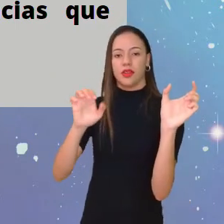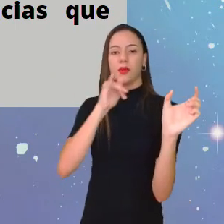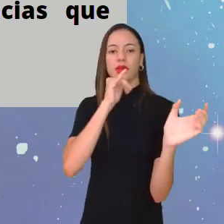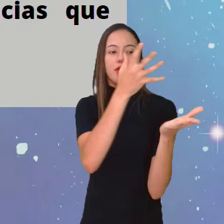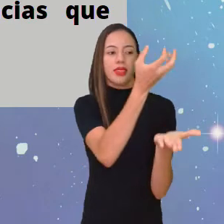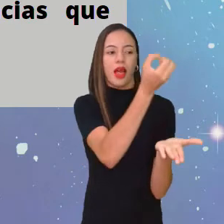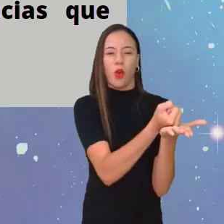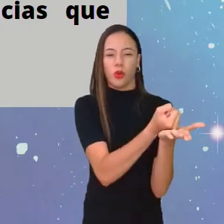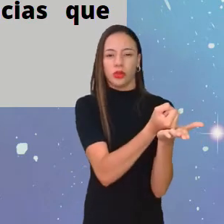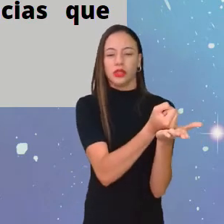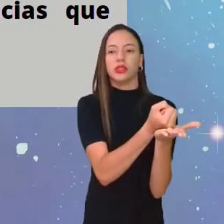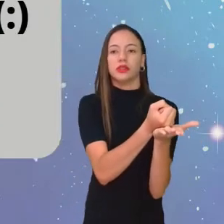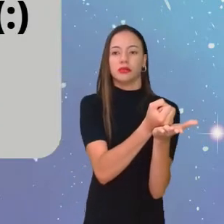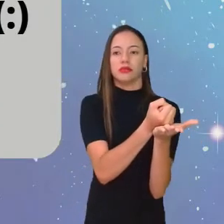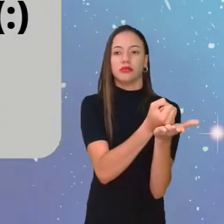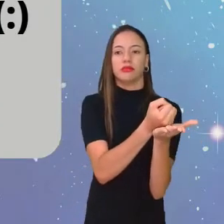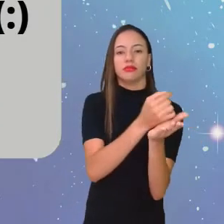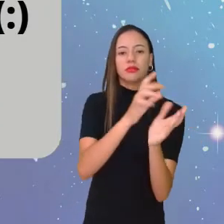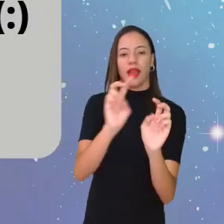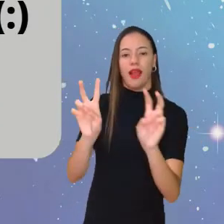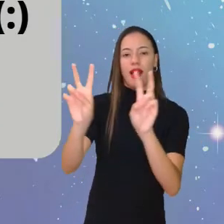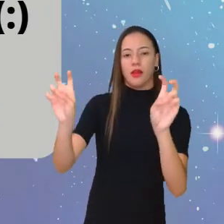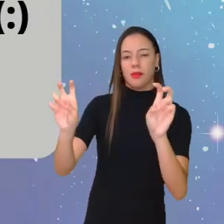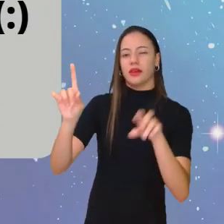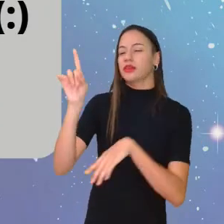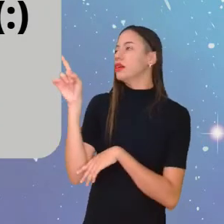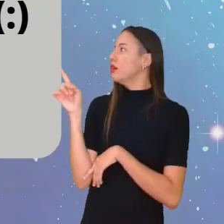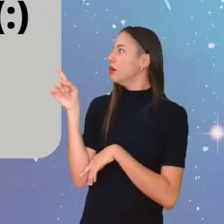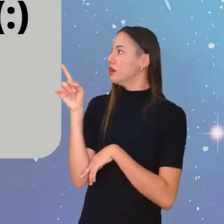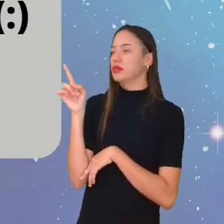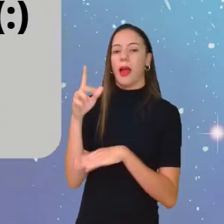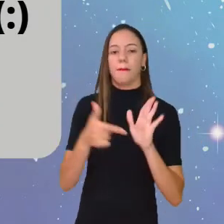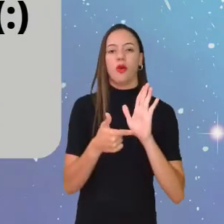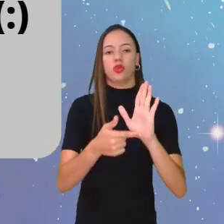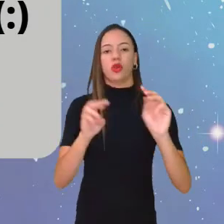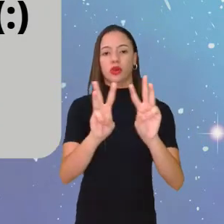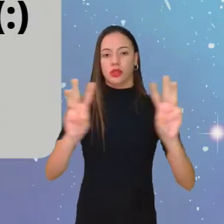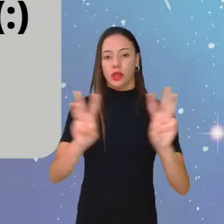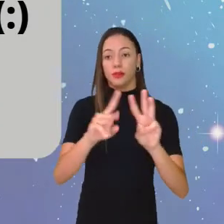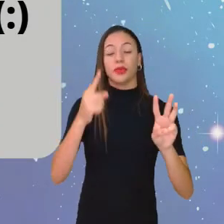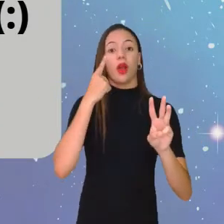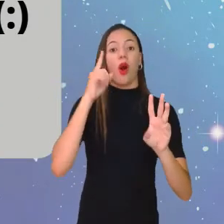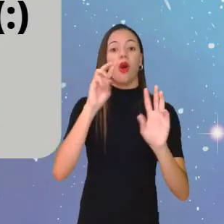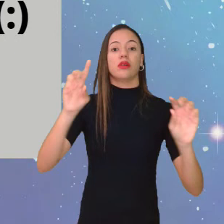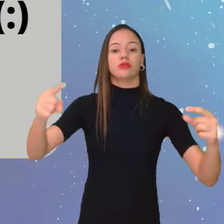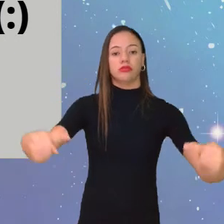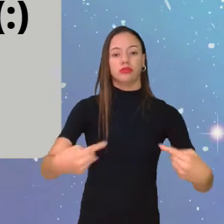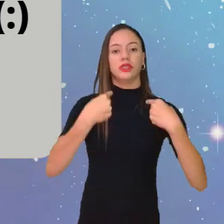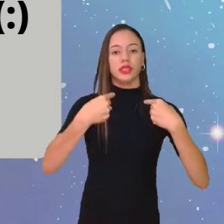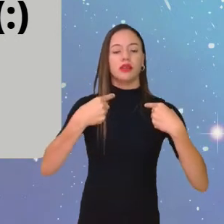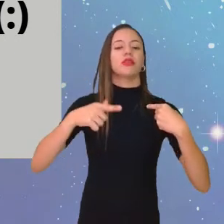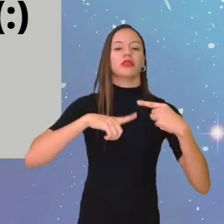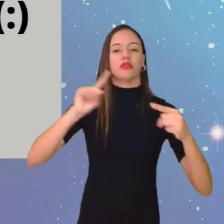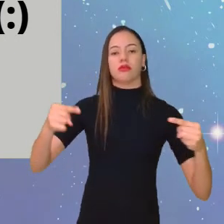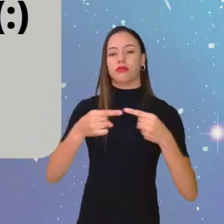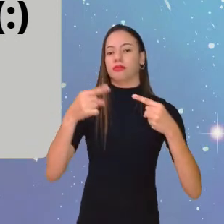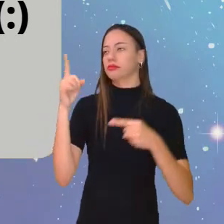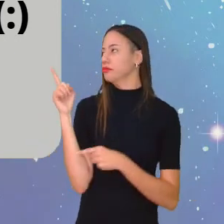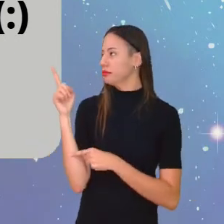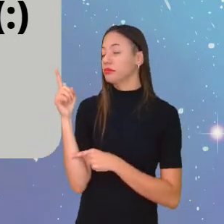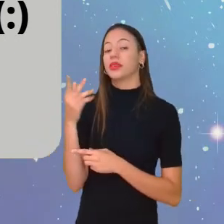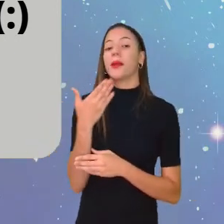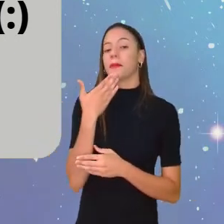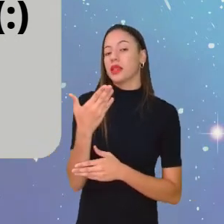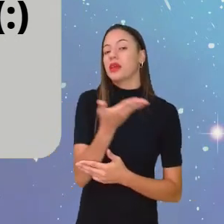www, aquele site ali, o baixa aqui, certo? Então, o desafio, Carla, vai vir daí. E a gente vai pedir para eles,